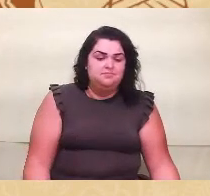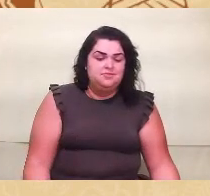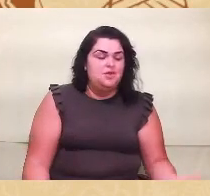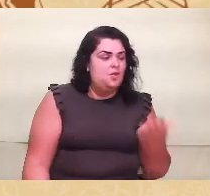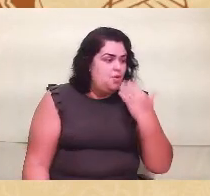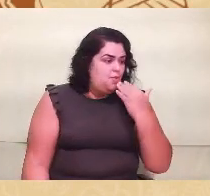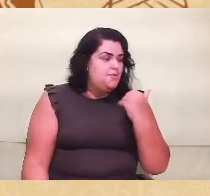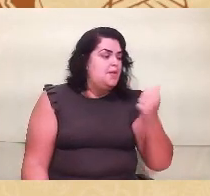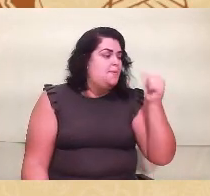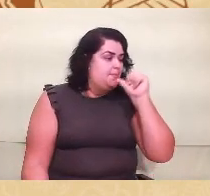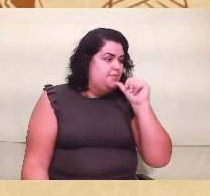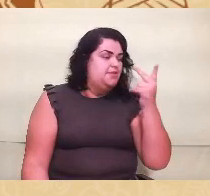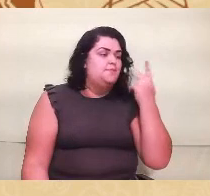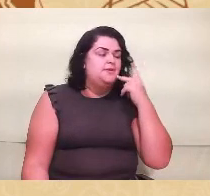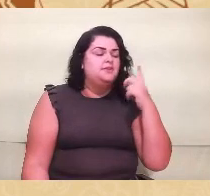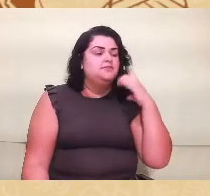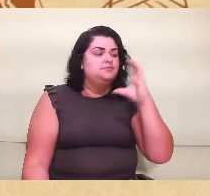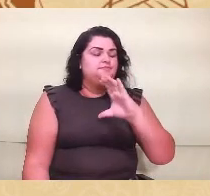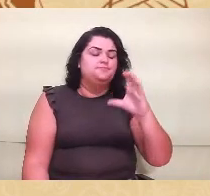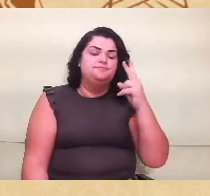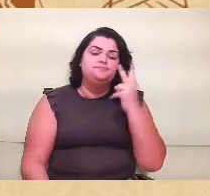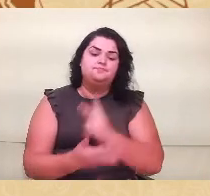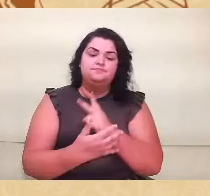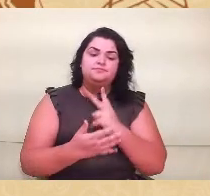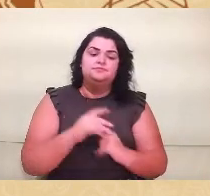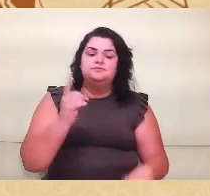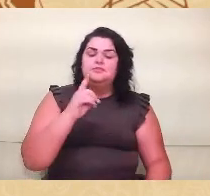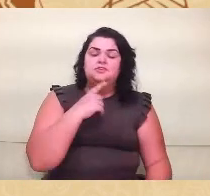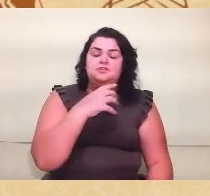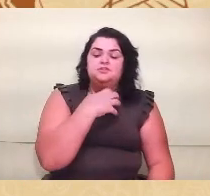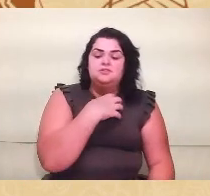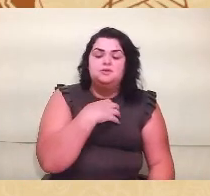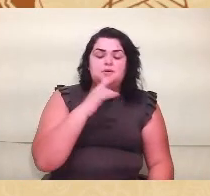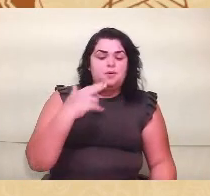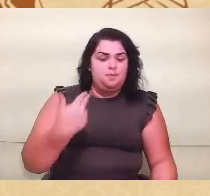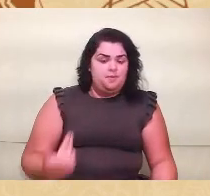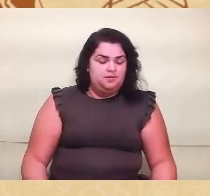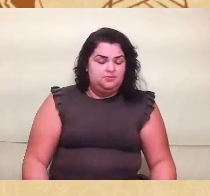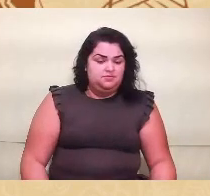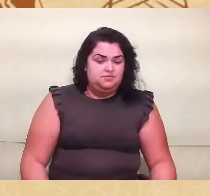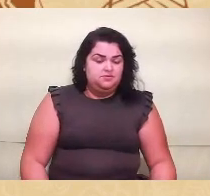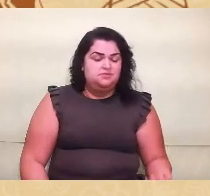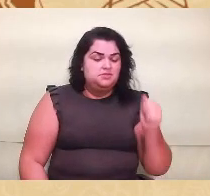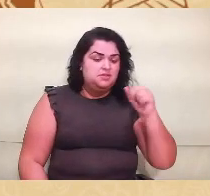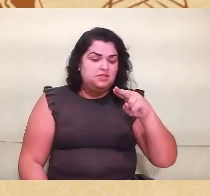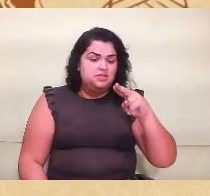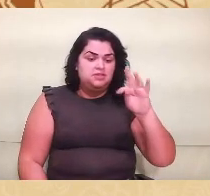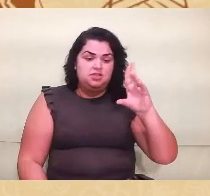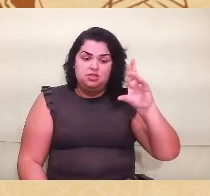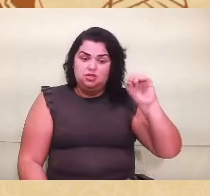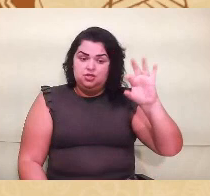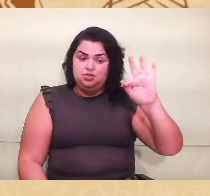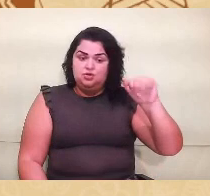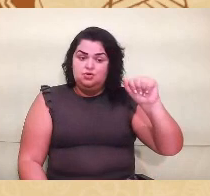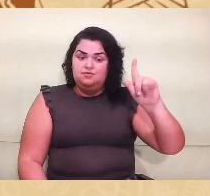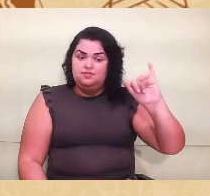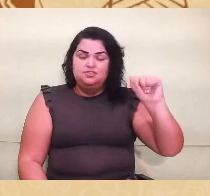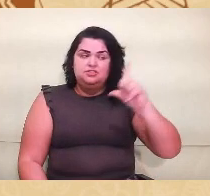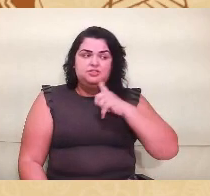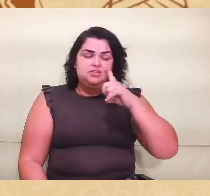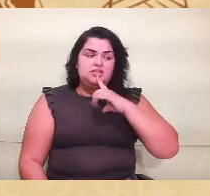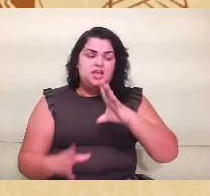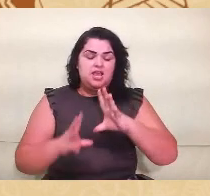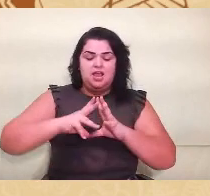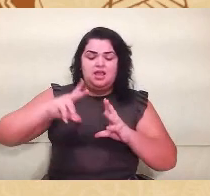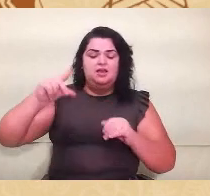bebia. Ritualisticamente, não por ser um ser humano, por isso que não é antropofagia, é mais pela alma, como a gente come um